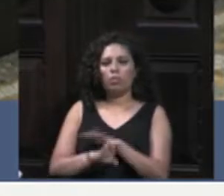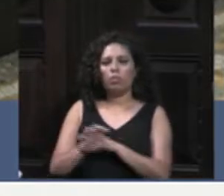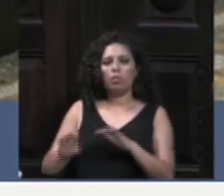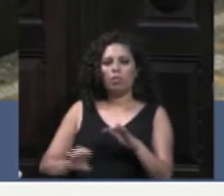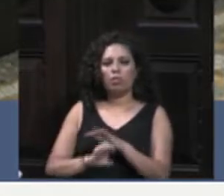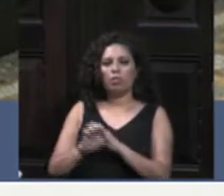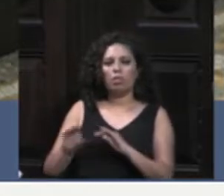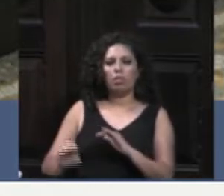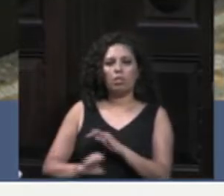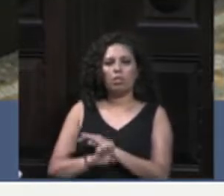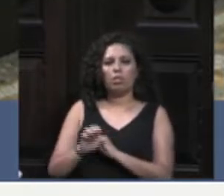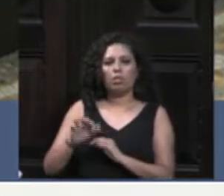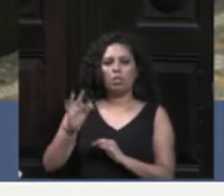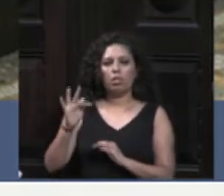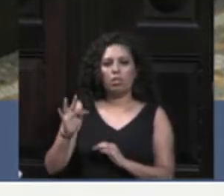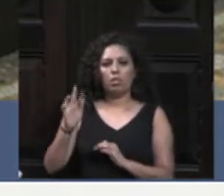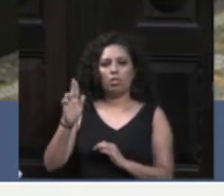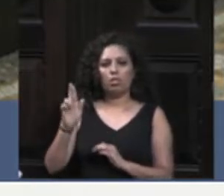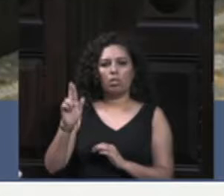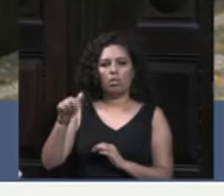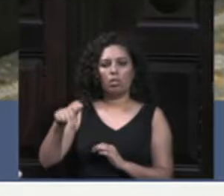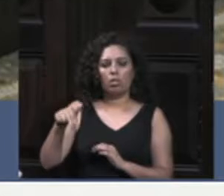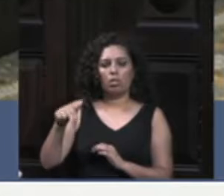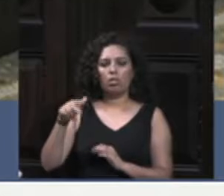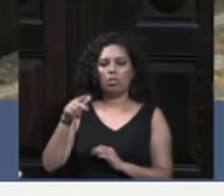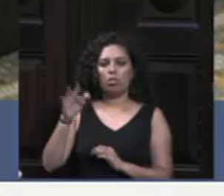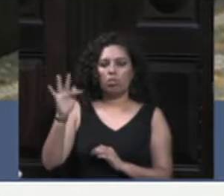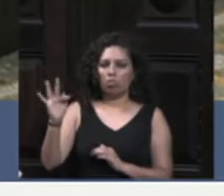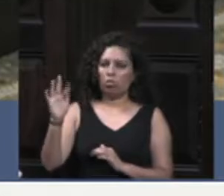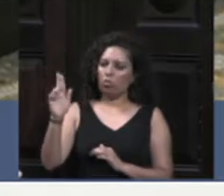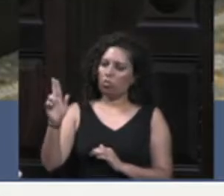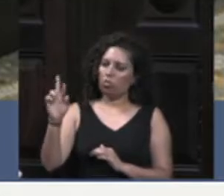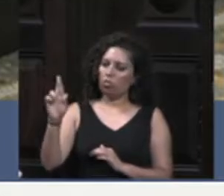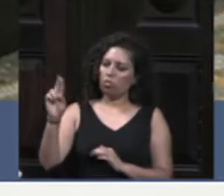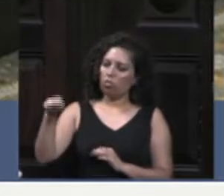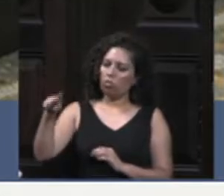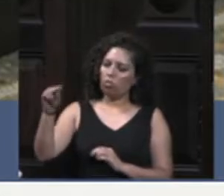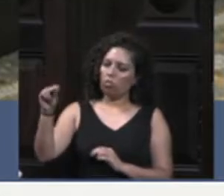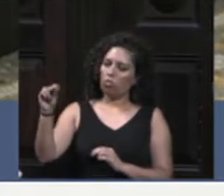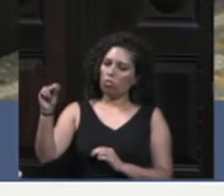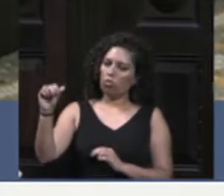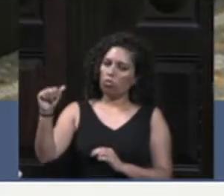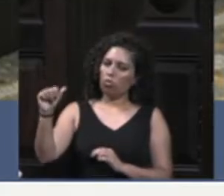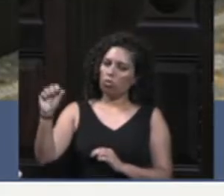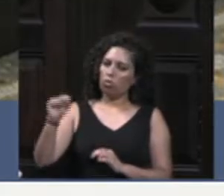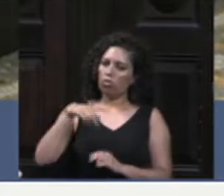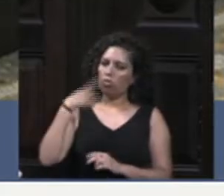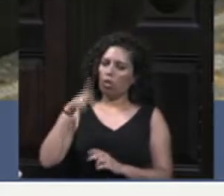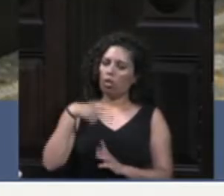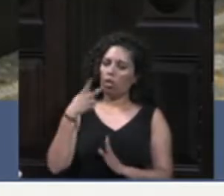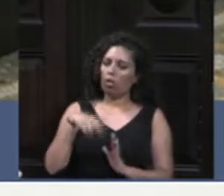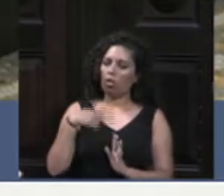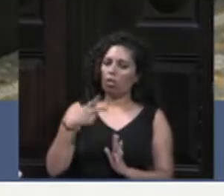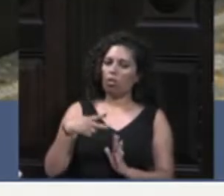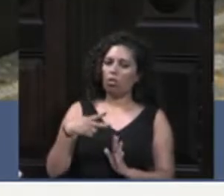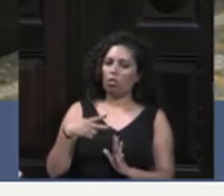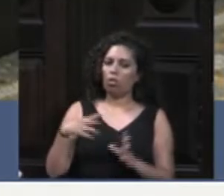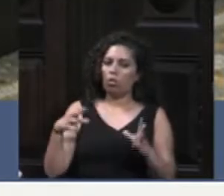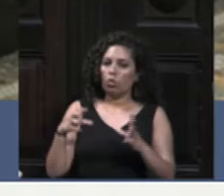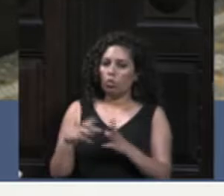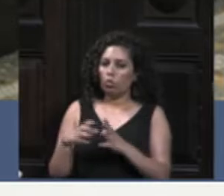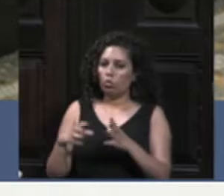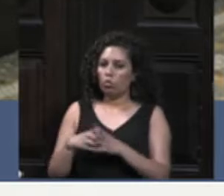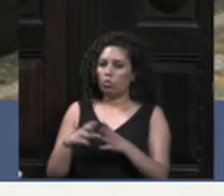esta homenagem. E a placa diz: a Associação dos Empregados